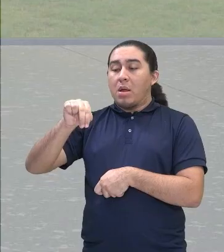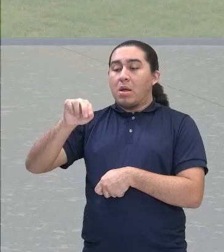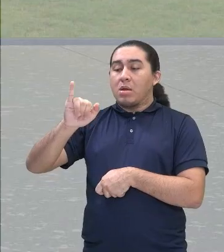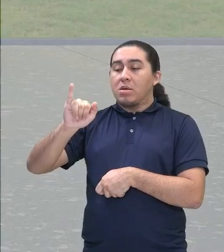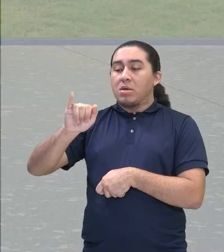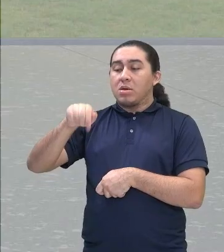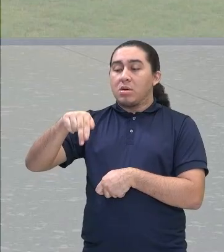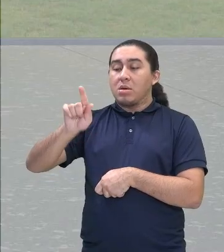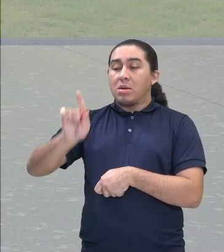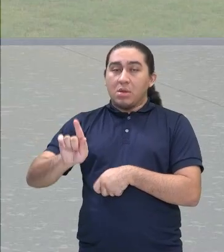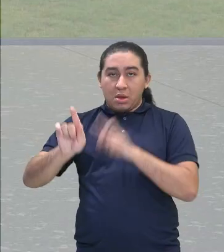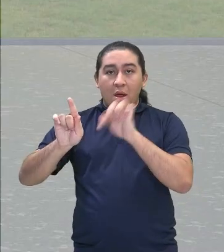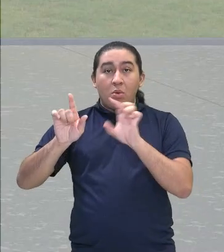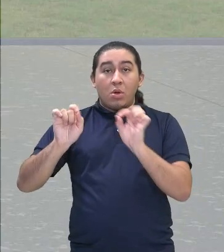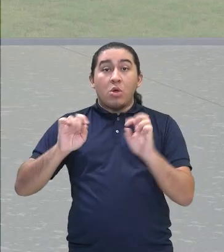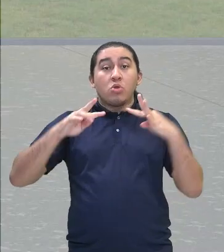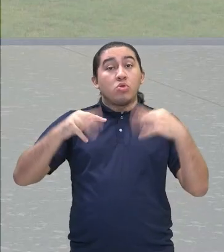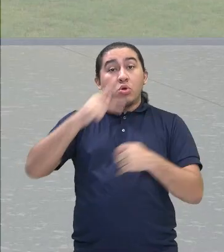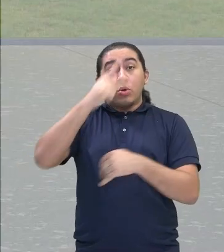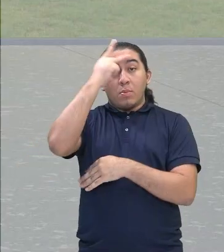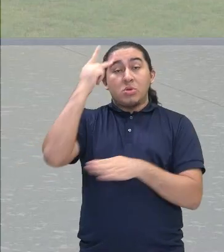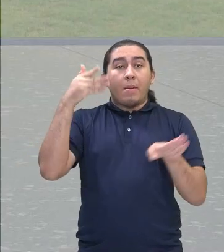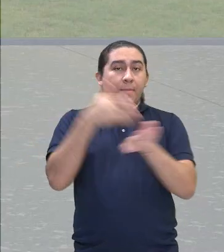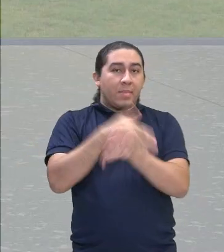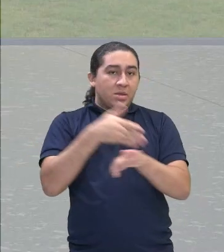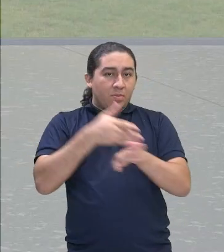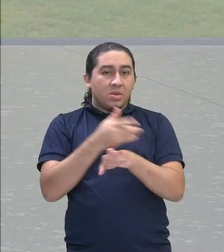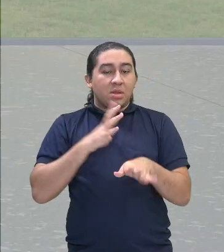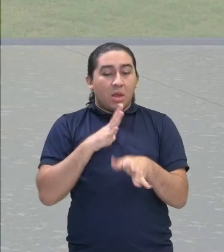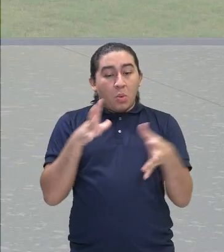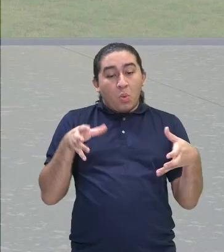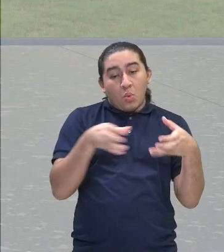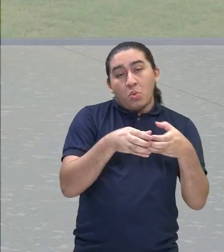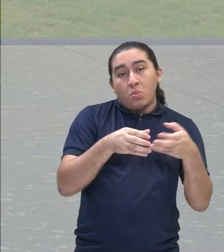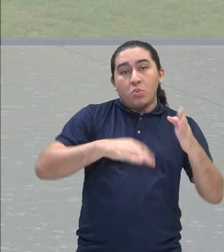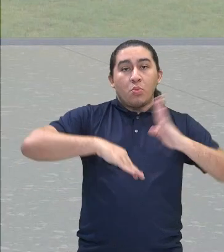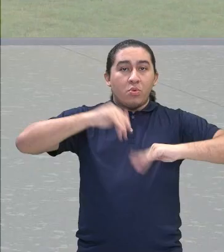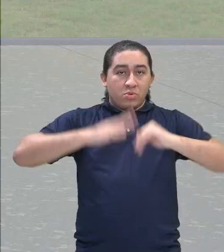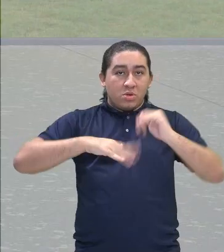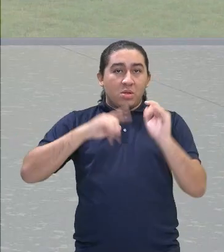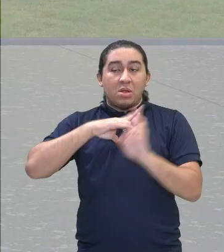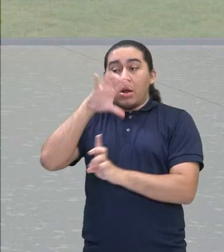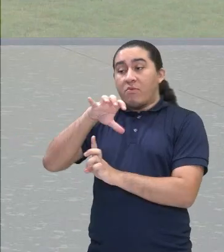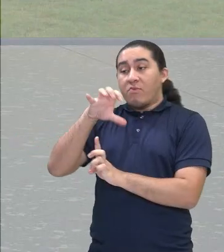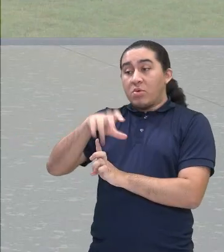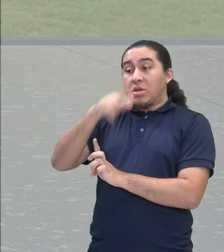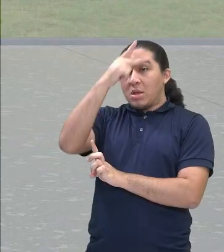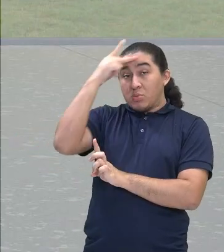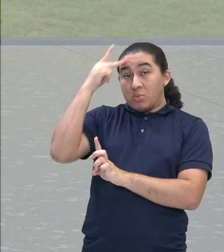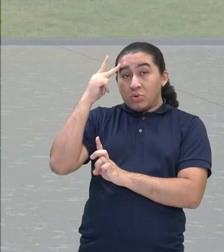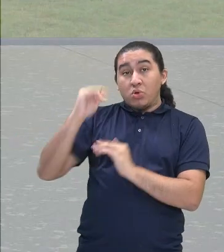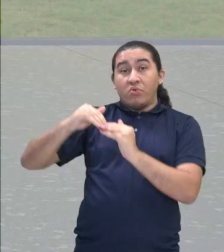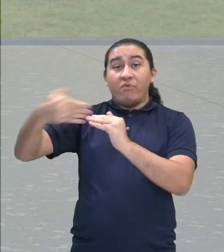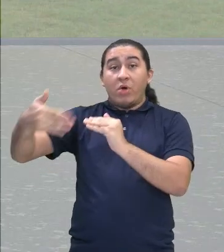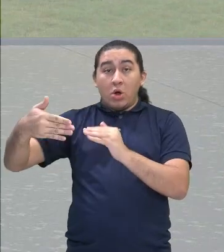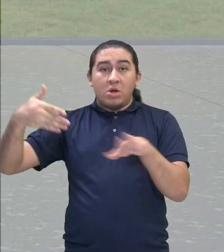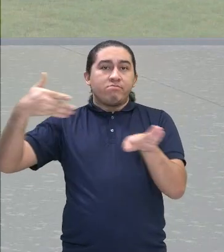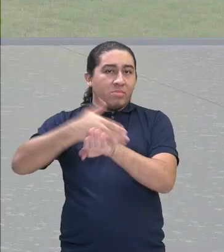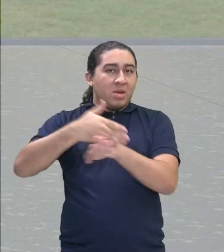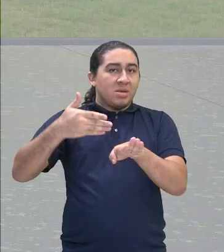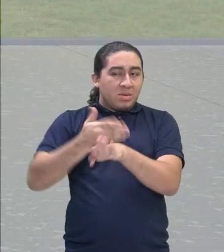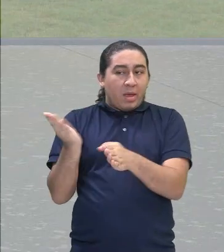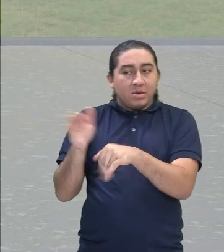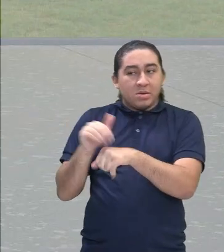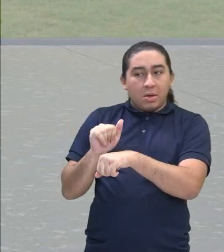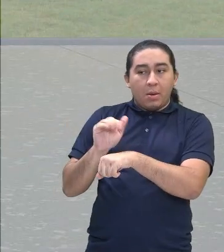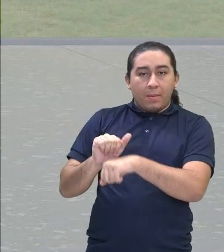todos têm um grupo de profissionais que mexe com o público e o público participa ali. E nós temos